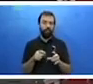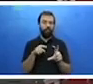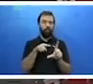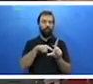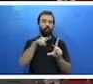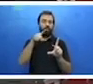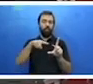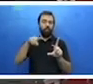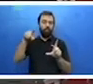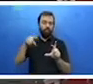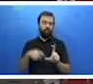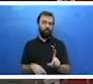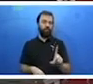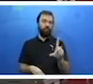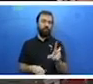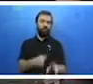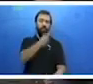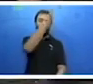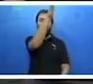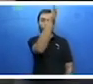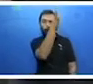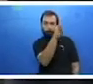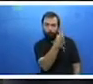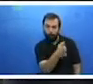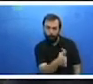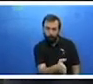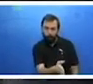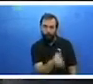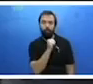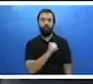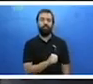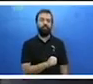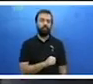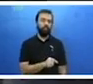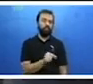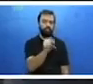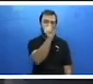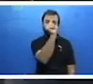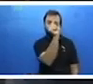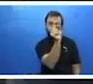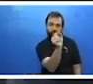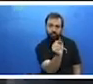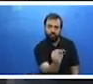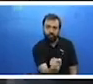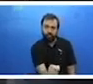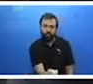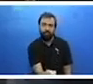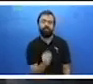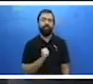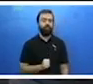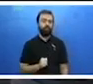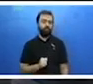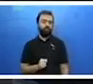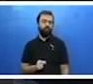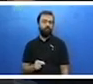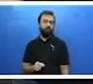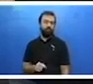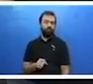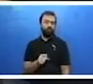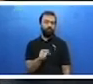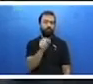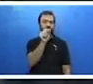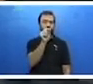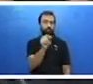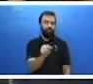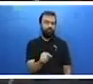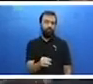preciso uma linha vertical. Lembrem, gente, linha vertical é a linha em pé, tá? Essa linha em pé nós